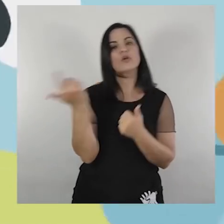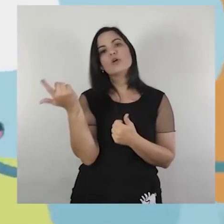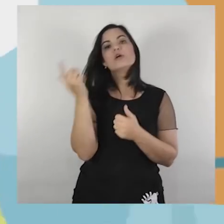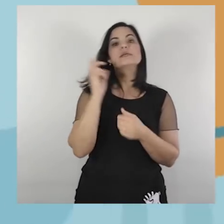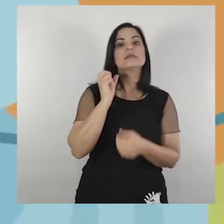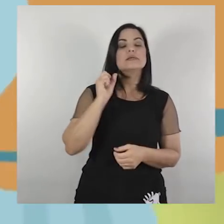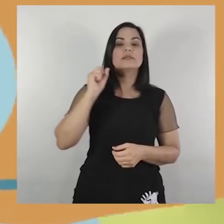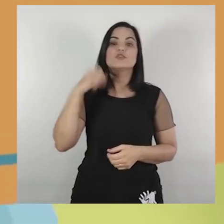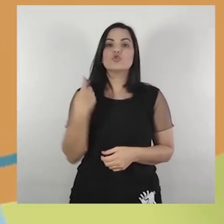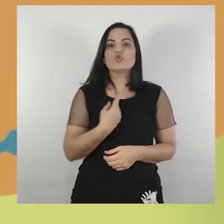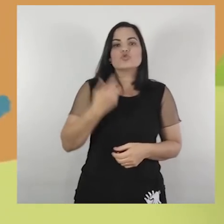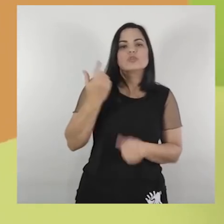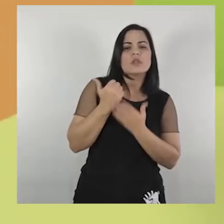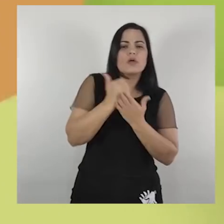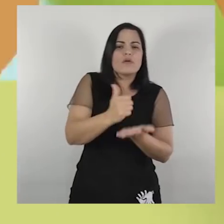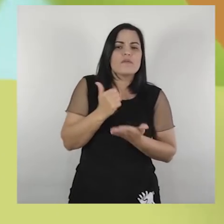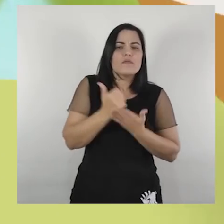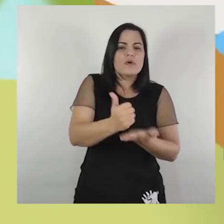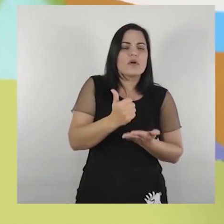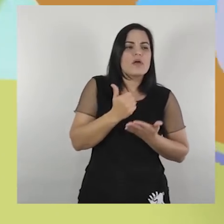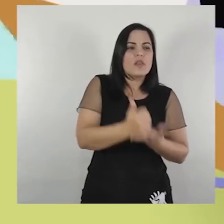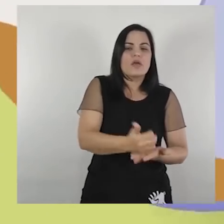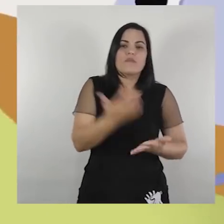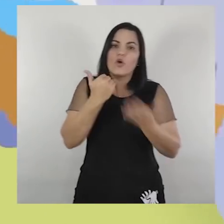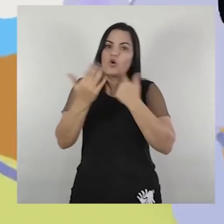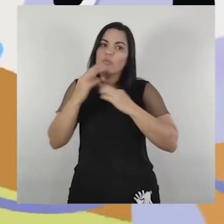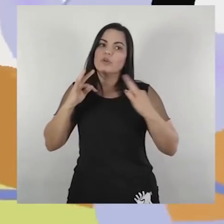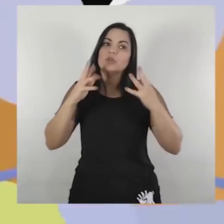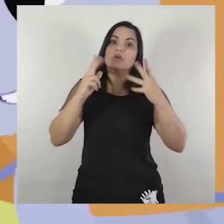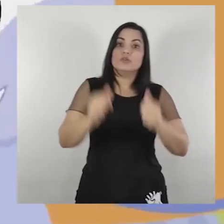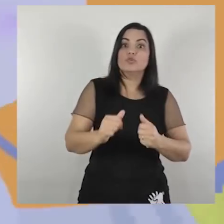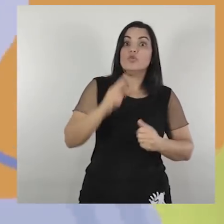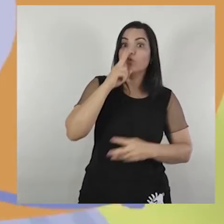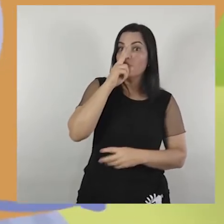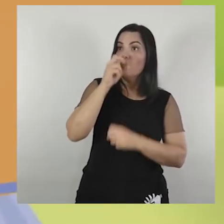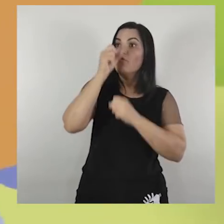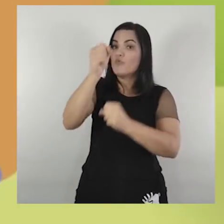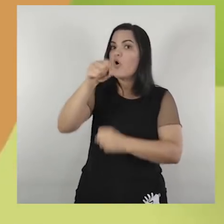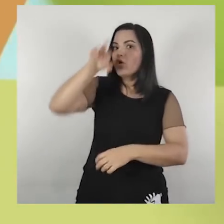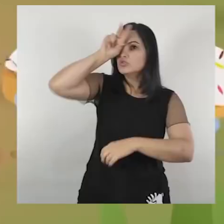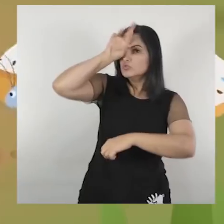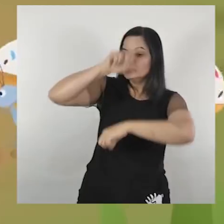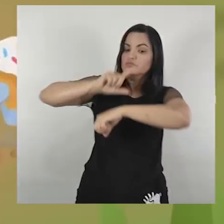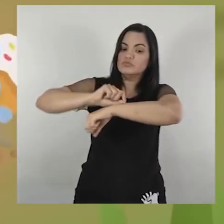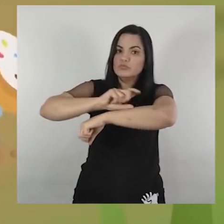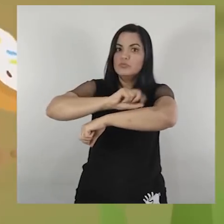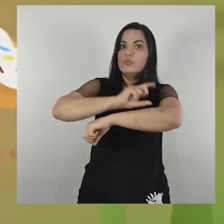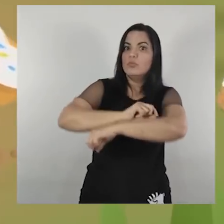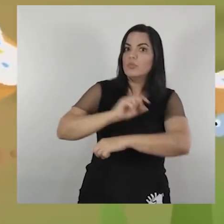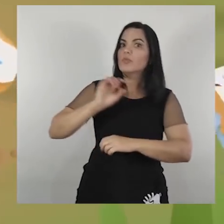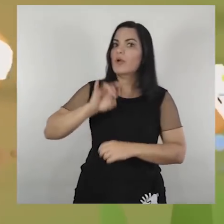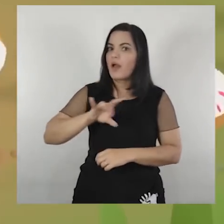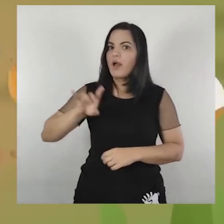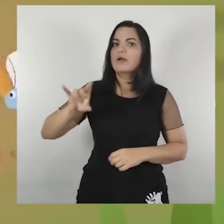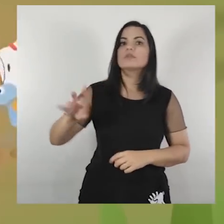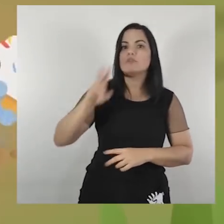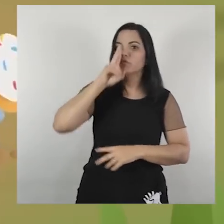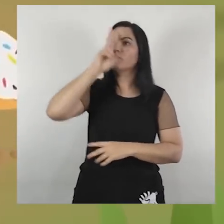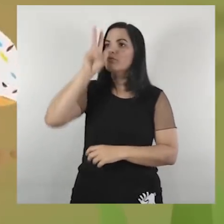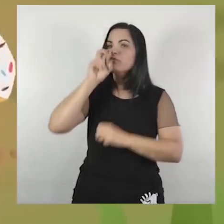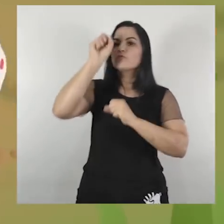não transporte, toda formiga é muito forte. Uhul! Toda formiga é muito forte.